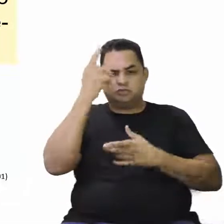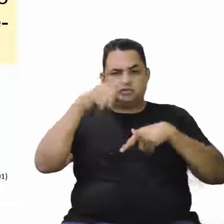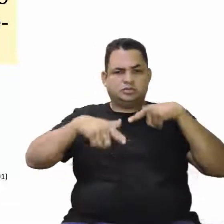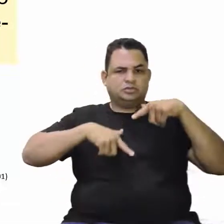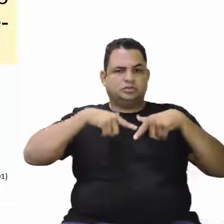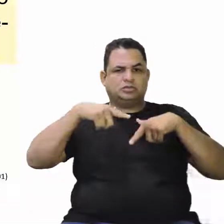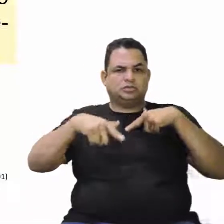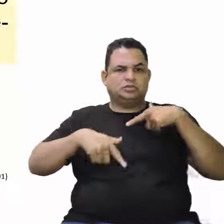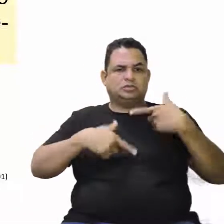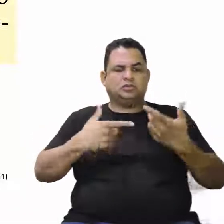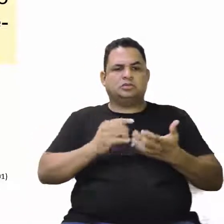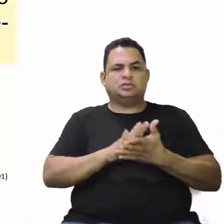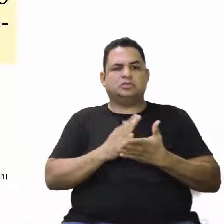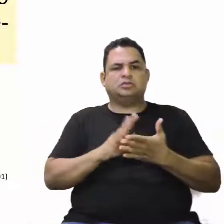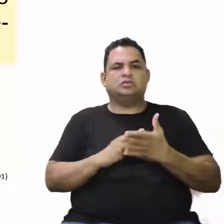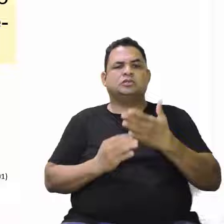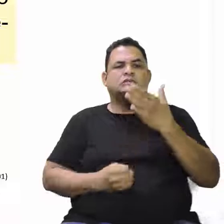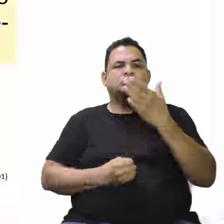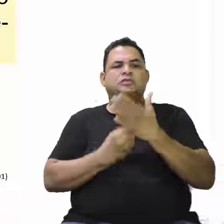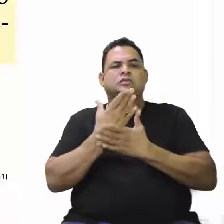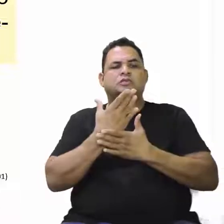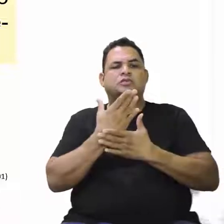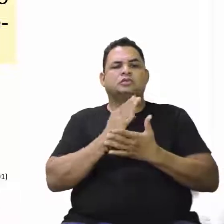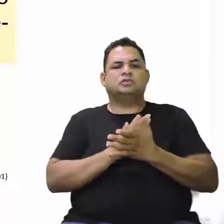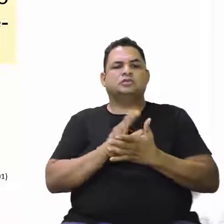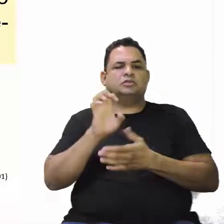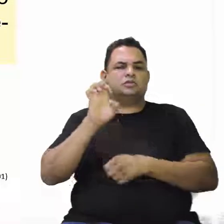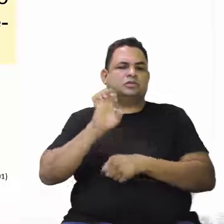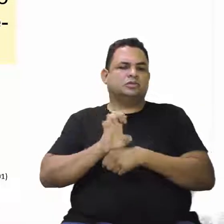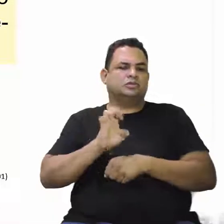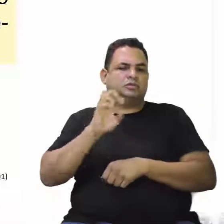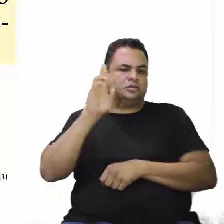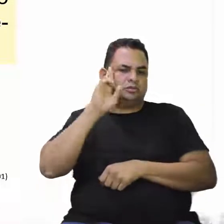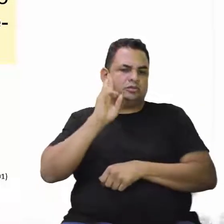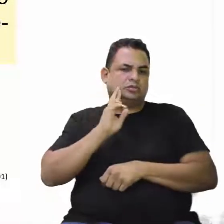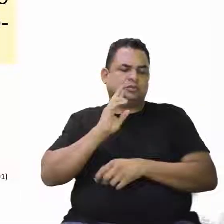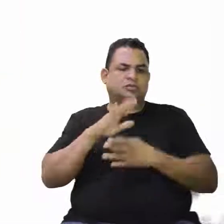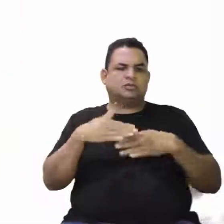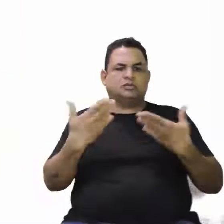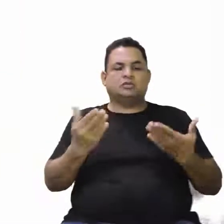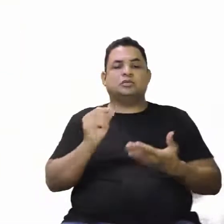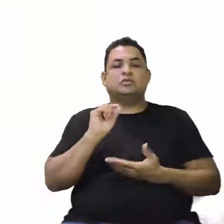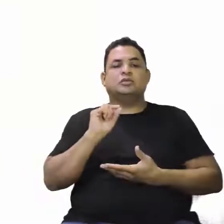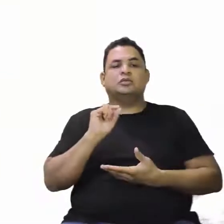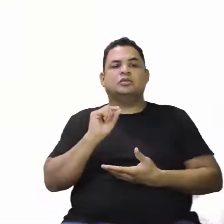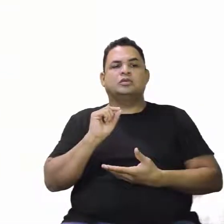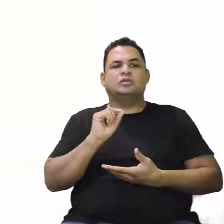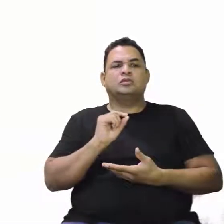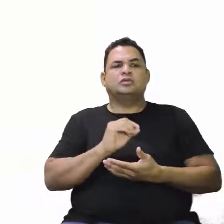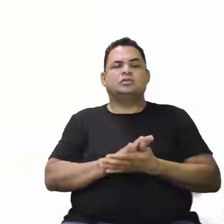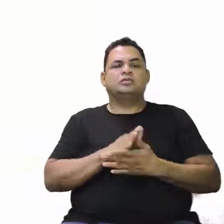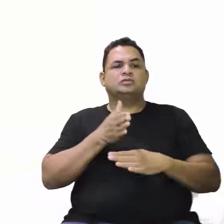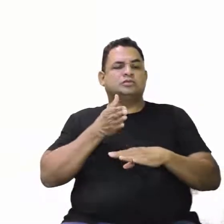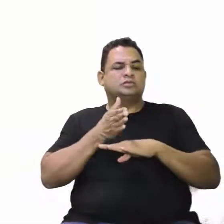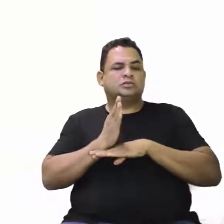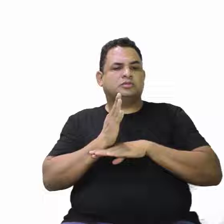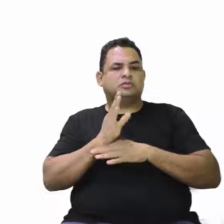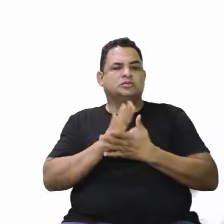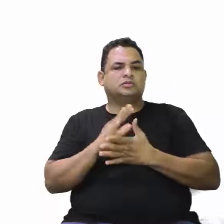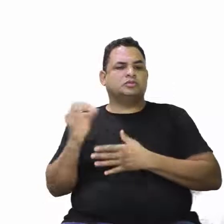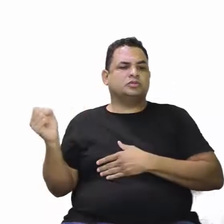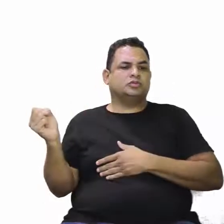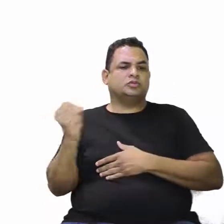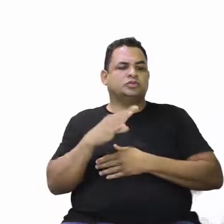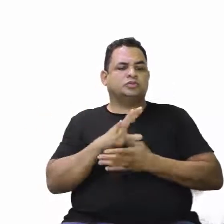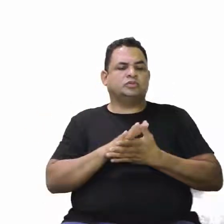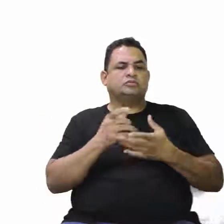trabalhando, e surgiu o quê? No estado de Rondônia, o que a entrada agora de um novo